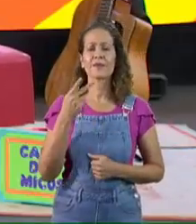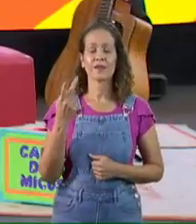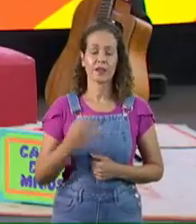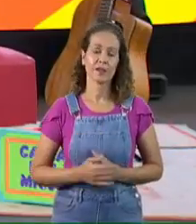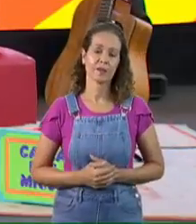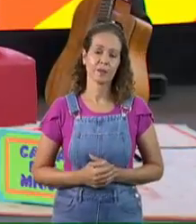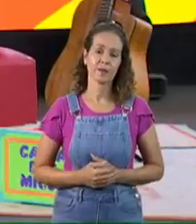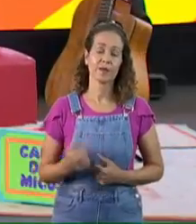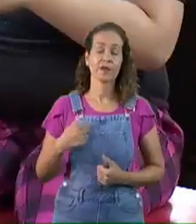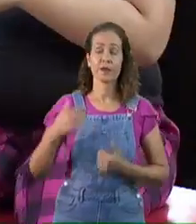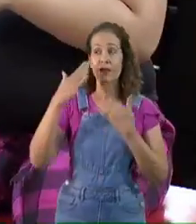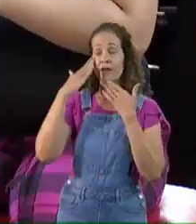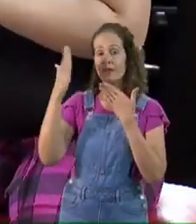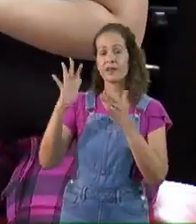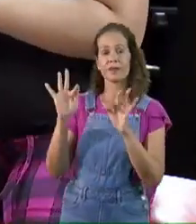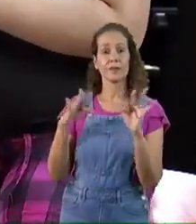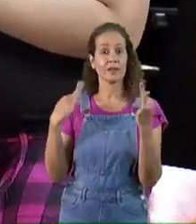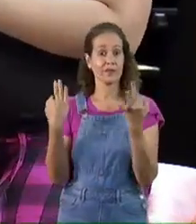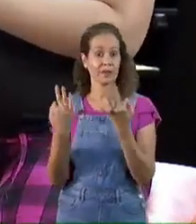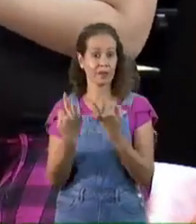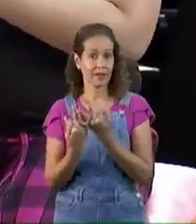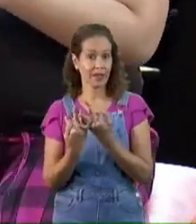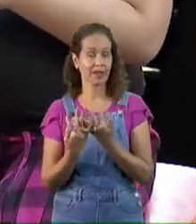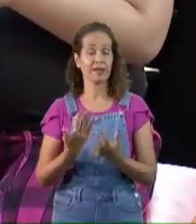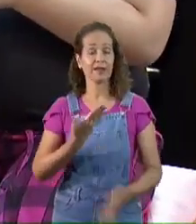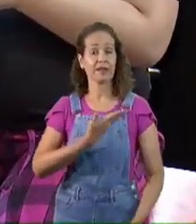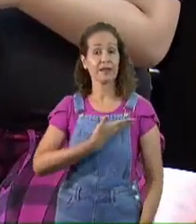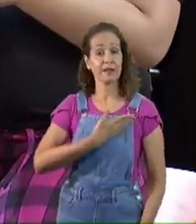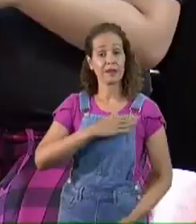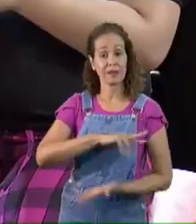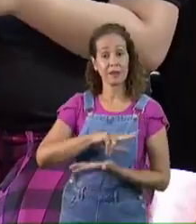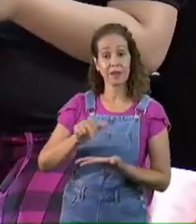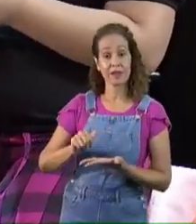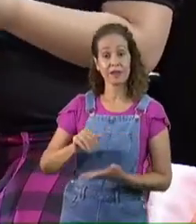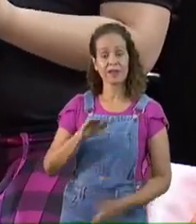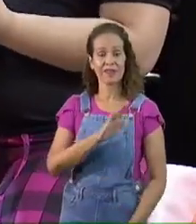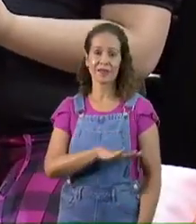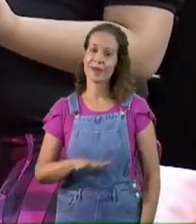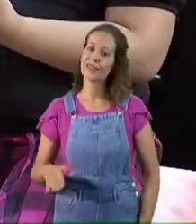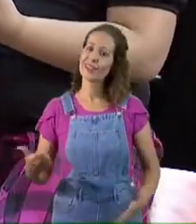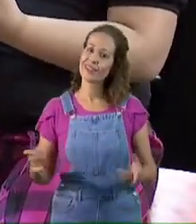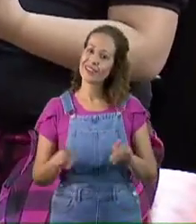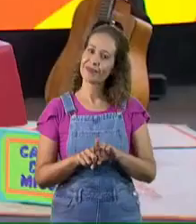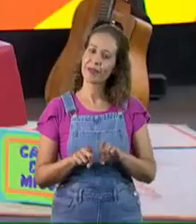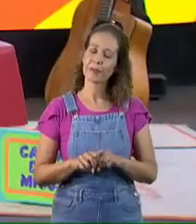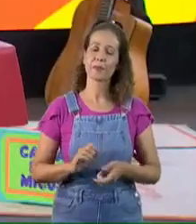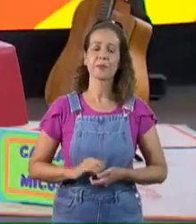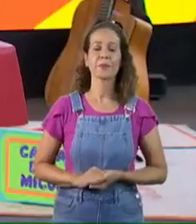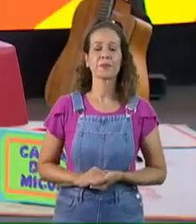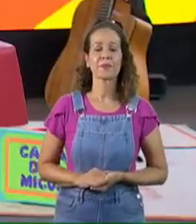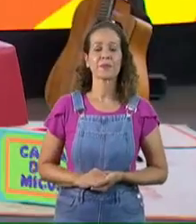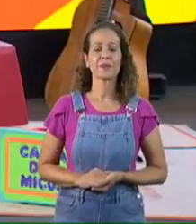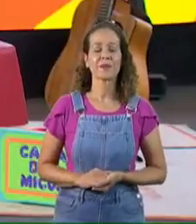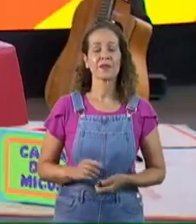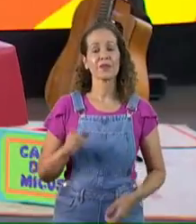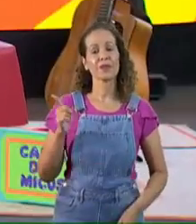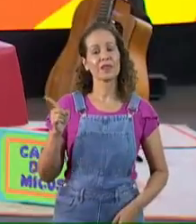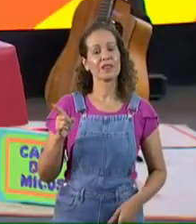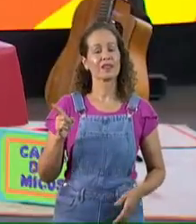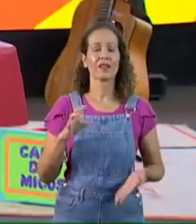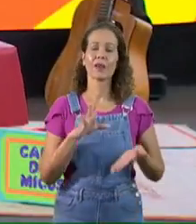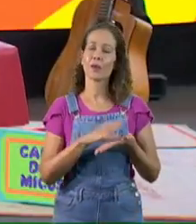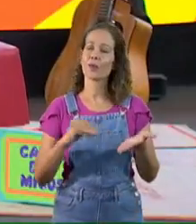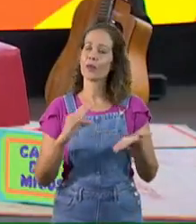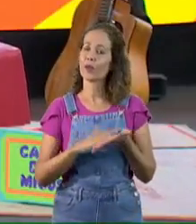eu coloquei, ó, eu sou grato pela família, pelos amigos e pelo Kids. Pelo Muito Kids bom. Também. Eu acho que você colou do meu.